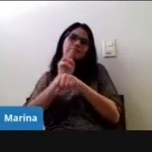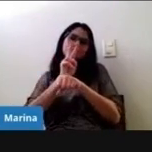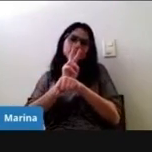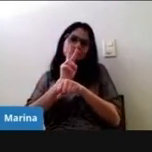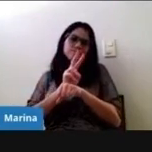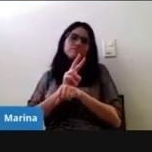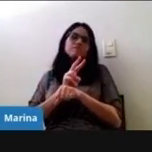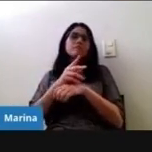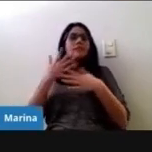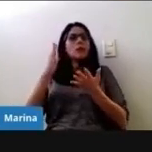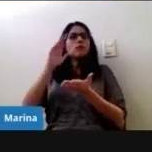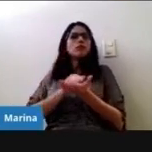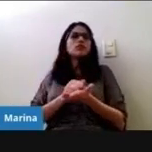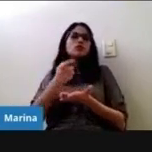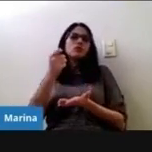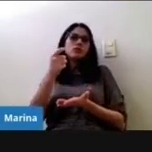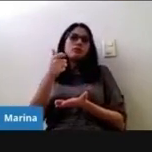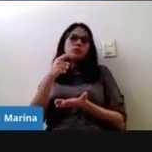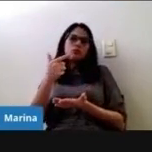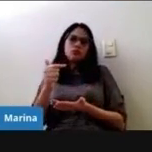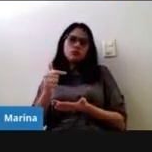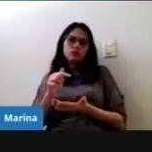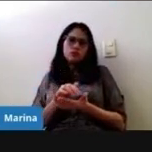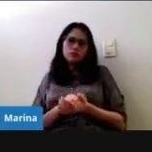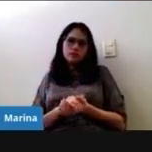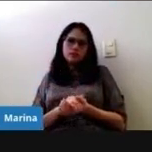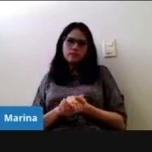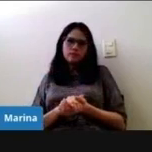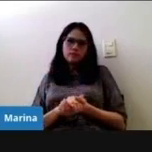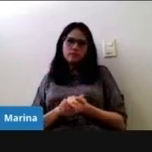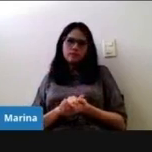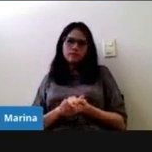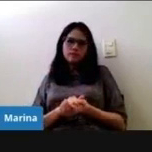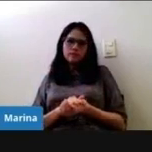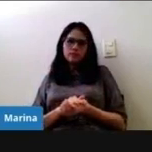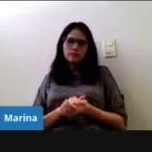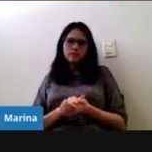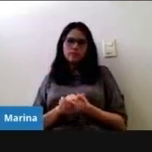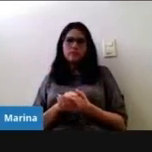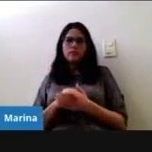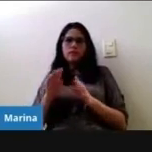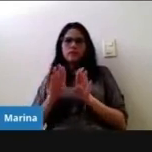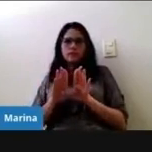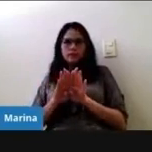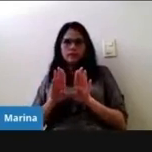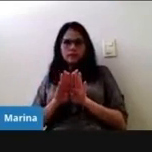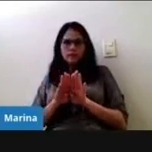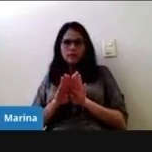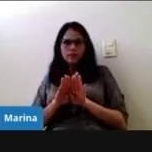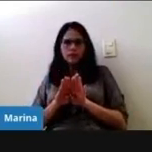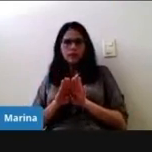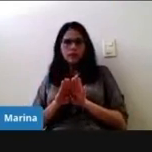esses registros não são efetuados da forma como deveriam ocorrer. E a outra justificativa poderia ser também